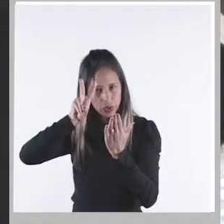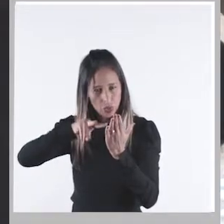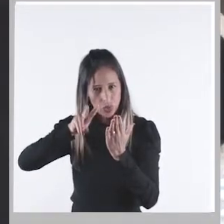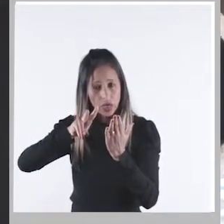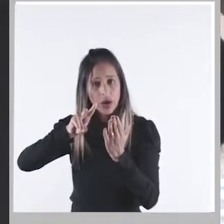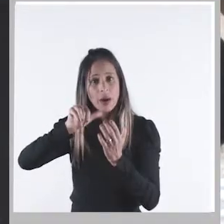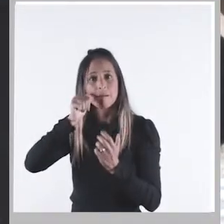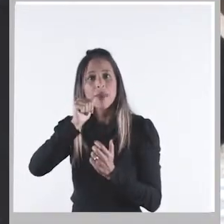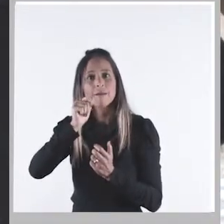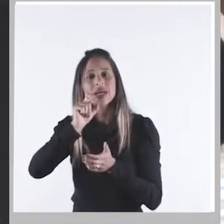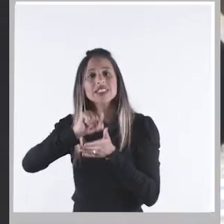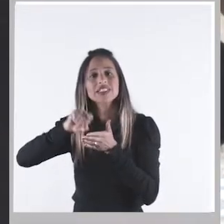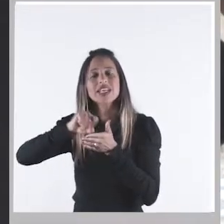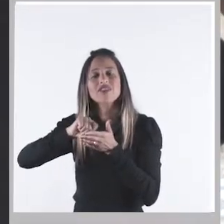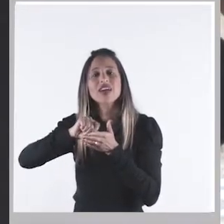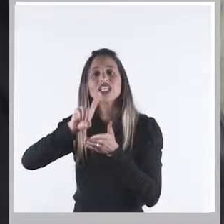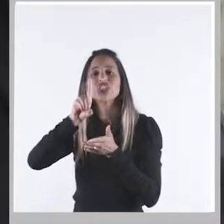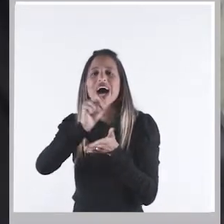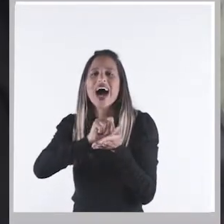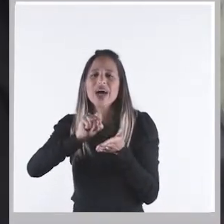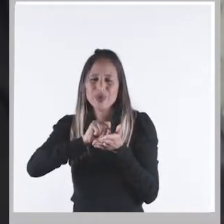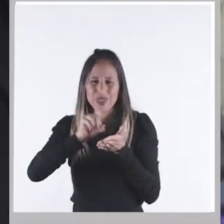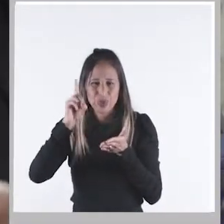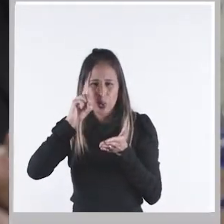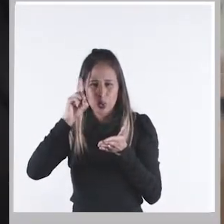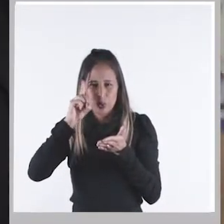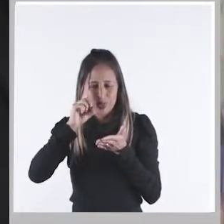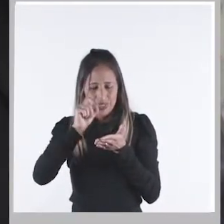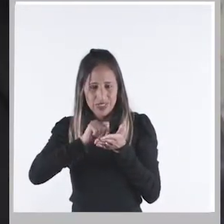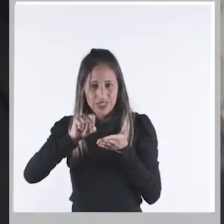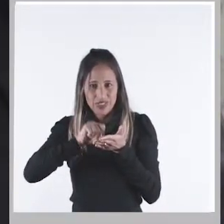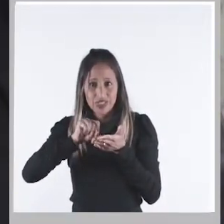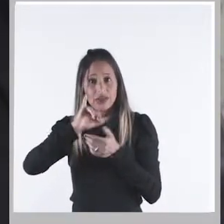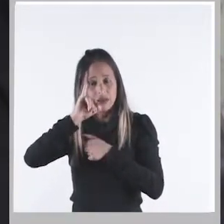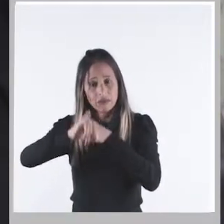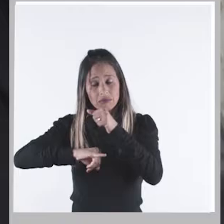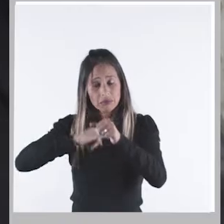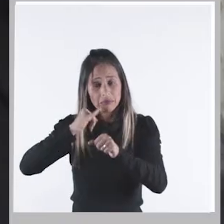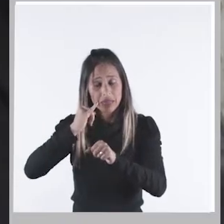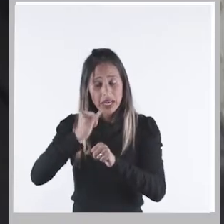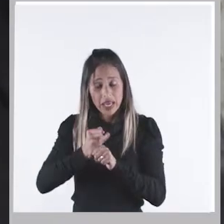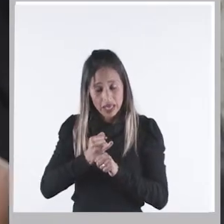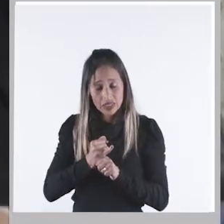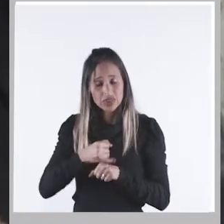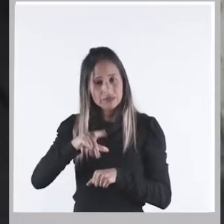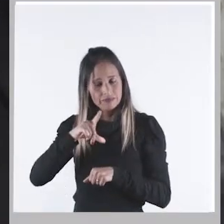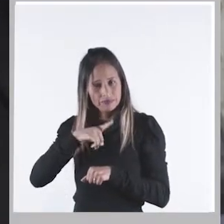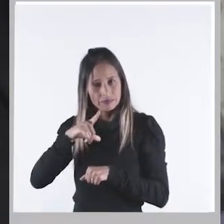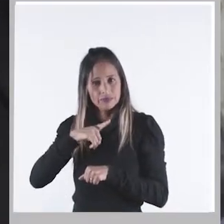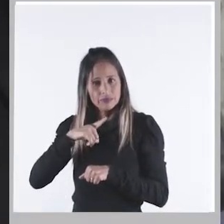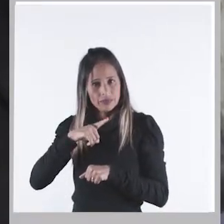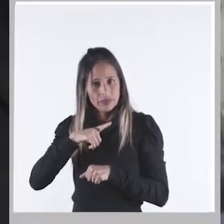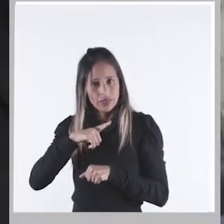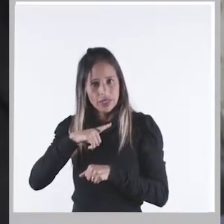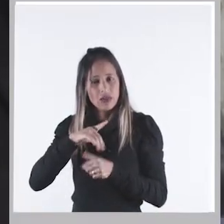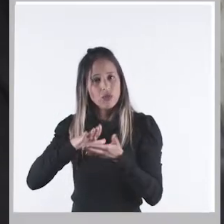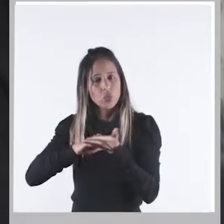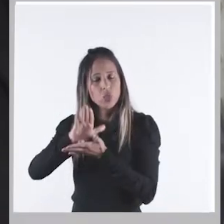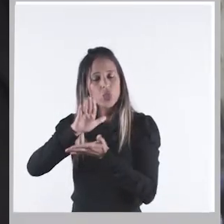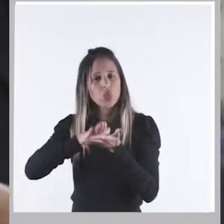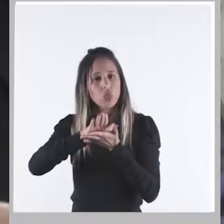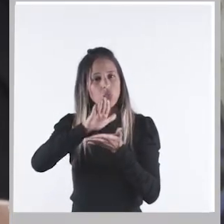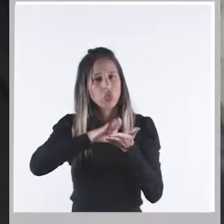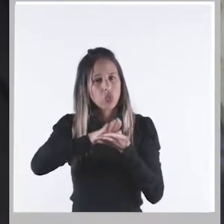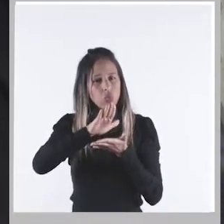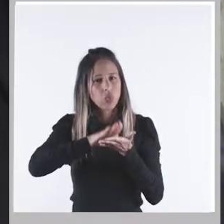a Dona Joana foi escrever o próprio diário, né? Esse diário está na internet, ele foi escaneado,